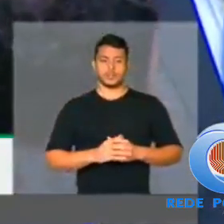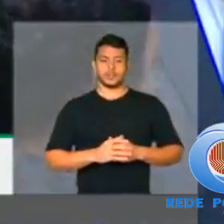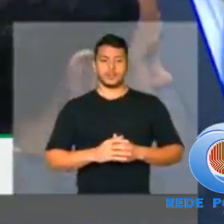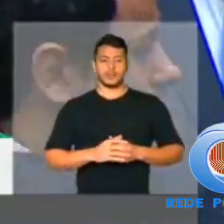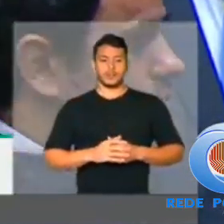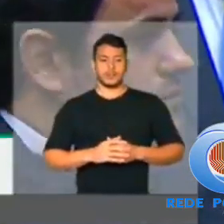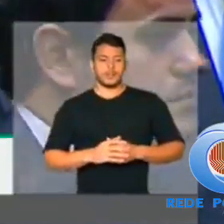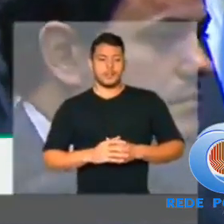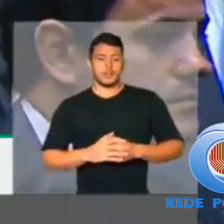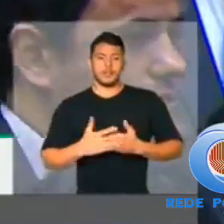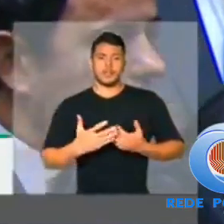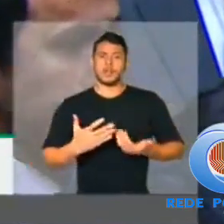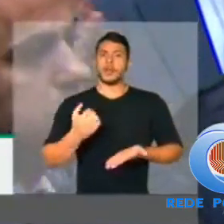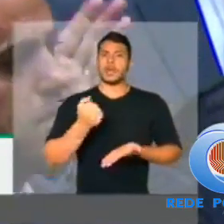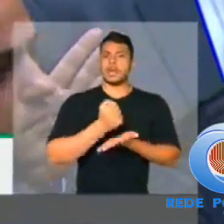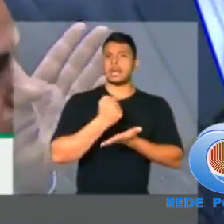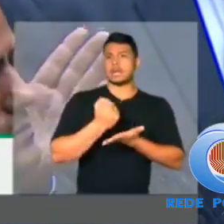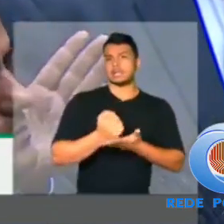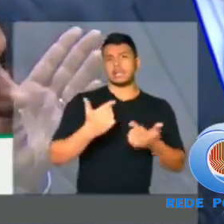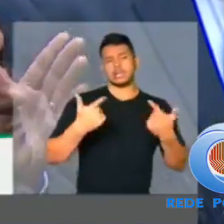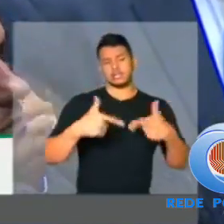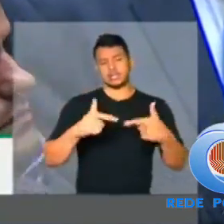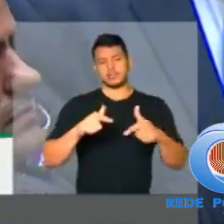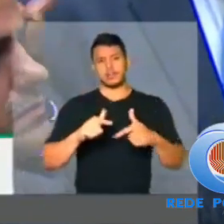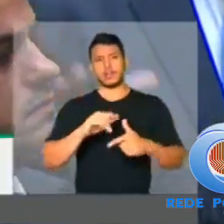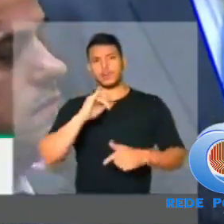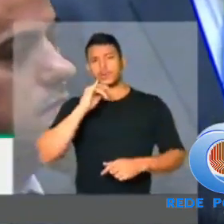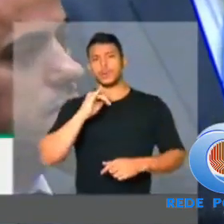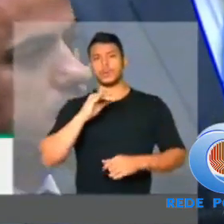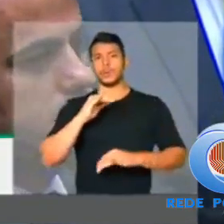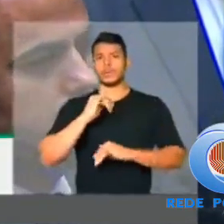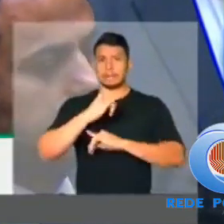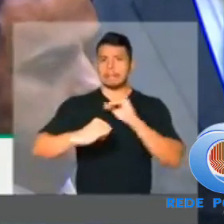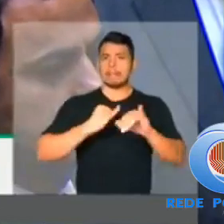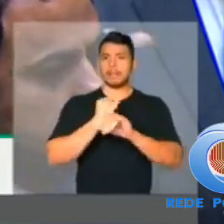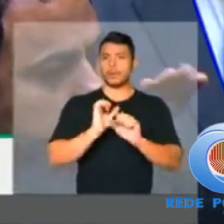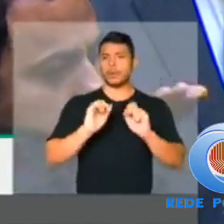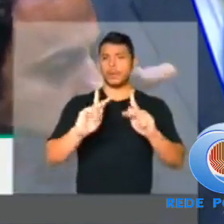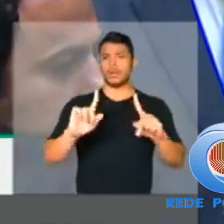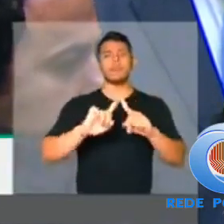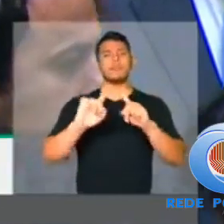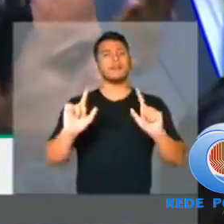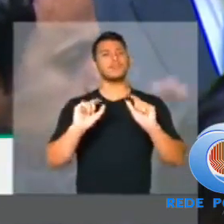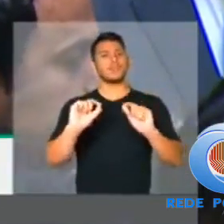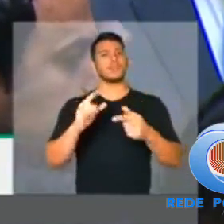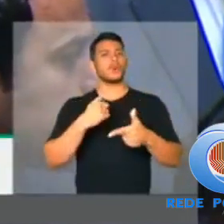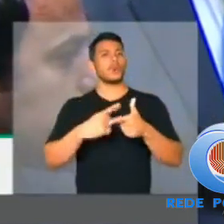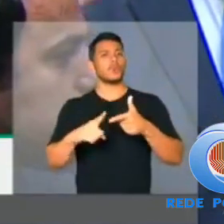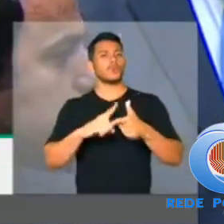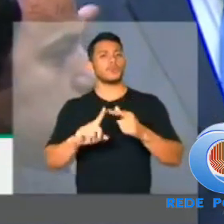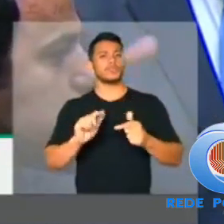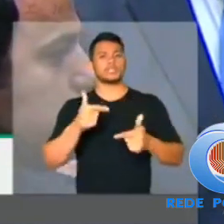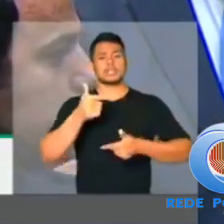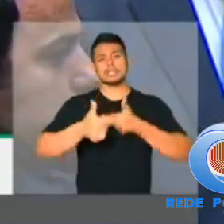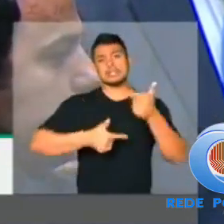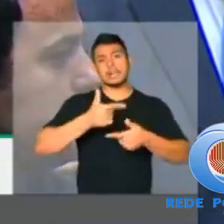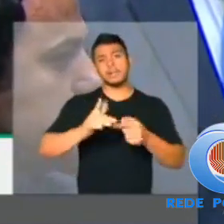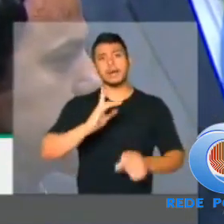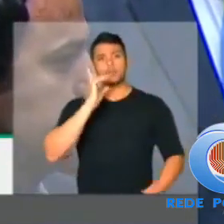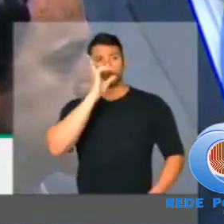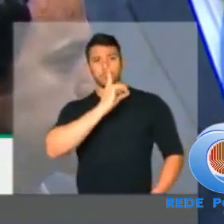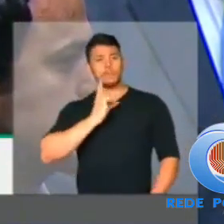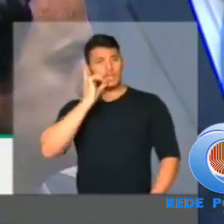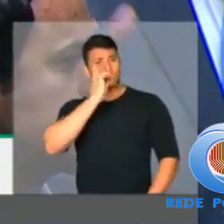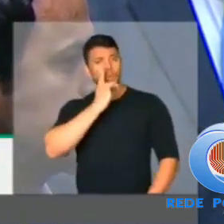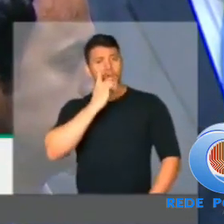que faltaram, carteira de trabalho eletrônica, nós não temos problema. A questão do trabalho aos domingos, queria saber se nós não poderíamos abrir um espaço de discussão